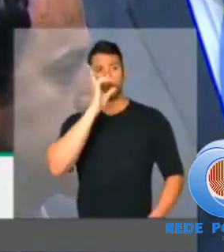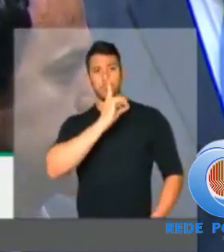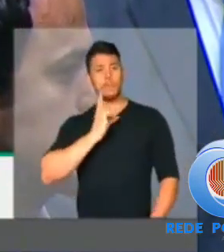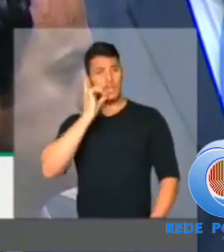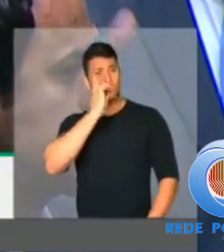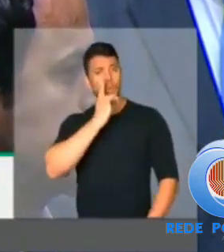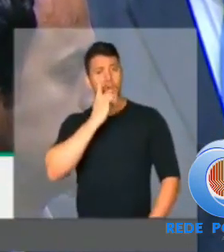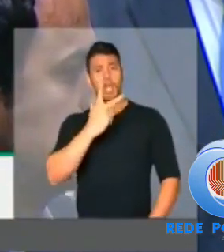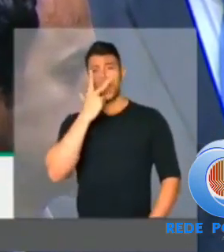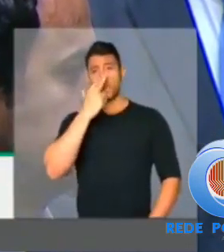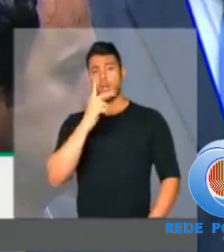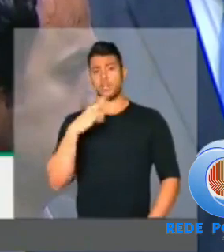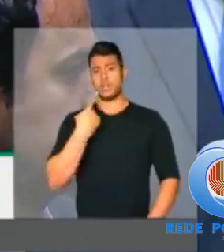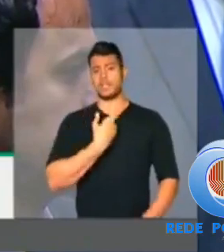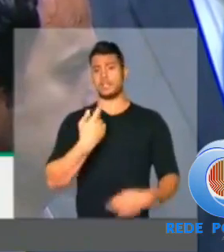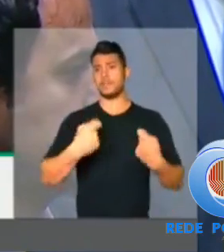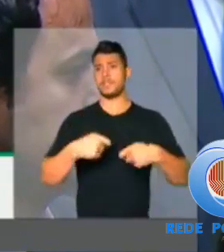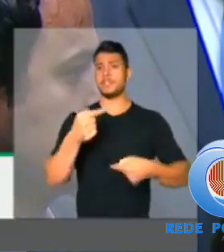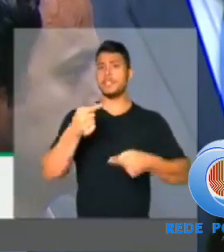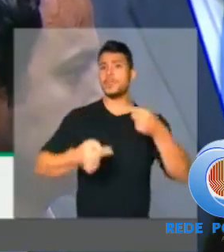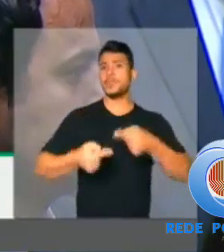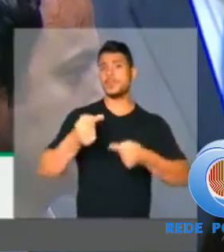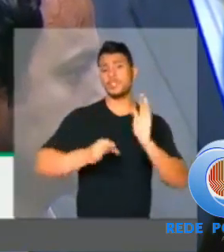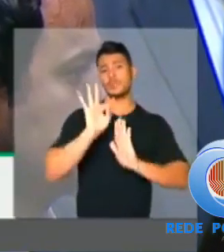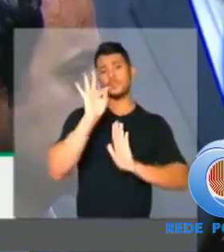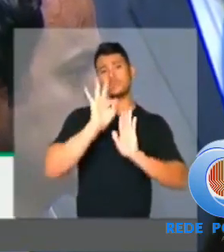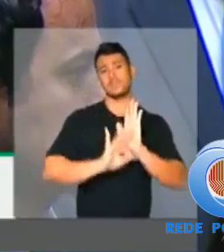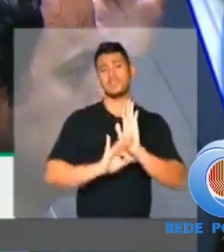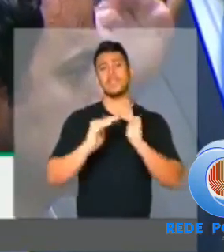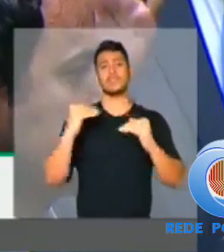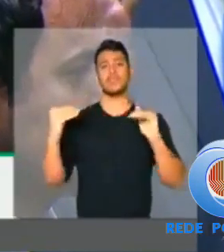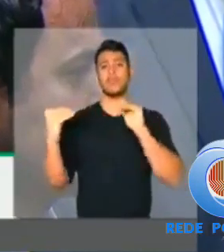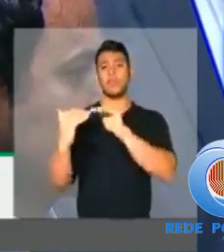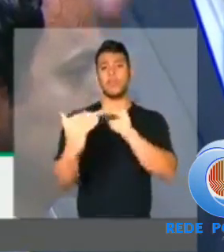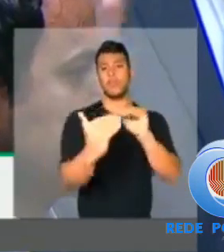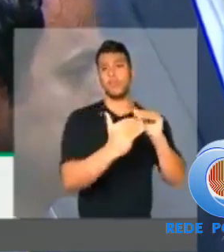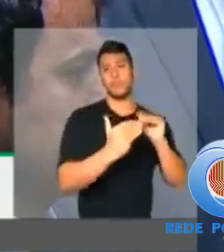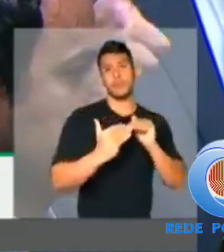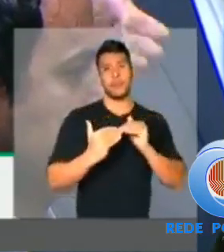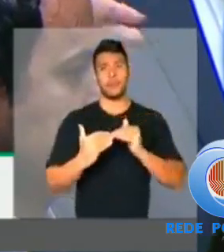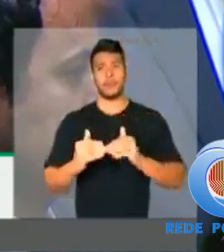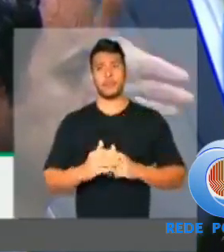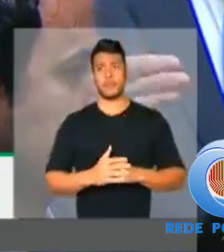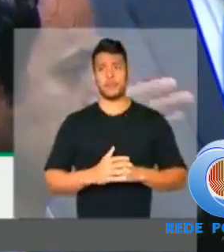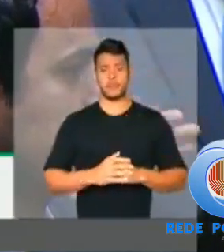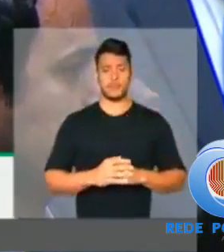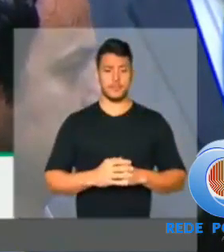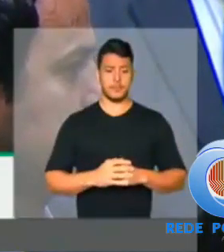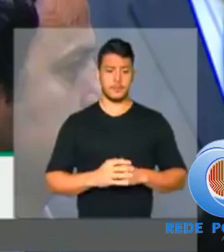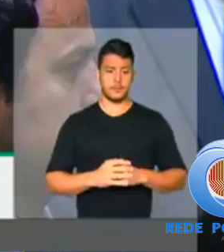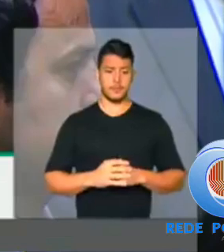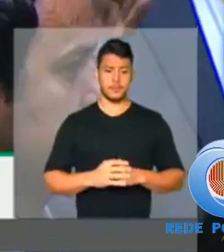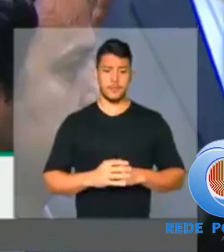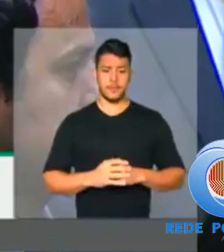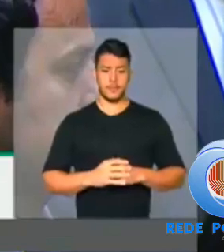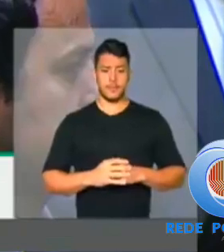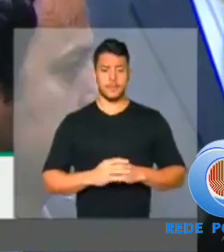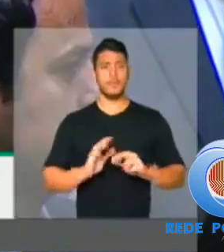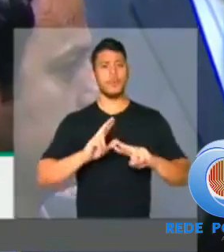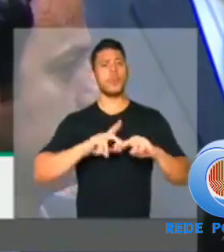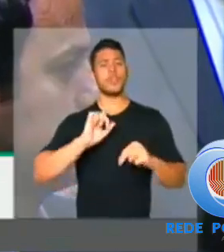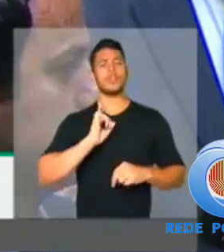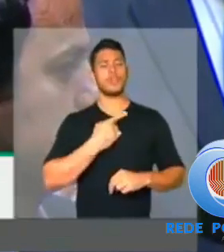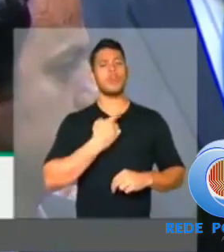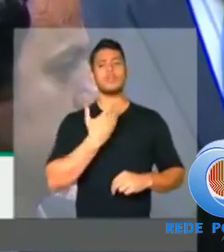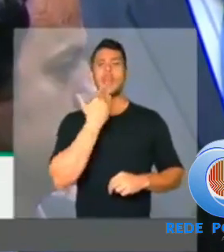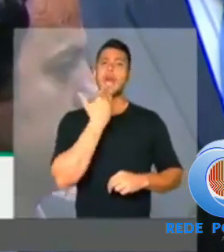com o relator para tentarmos chegar num texto que fosse consensual, que nós acompanharíamos, inclusive, a votação, porque já somos favoráveis